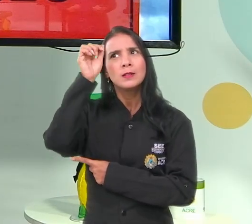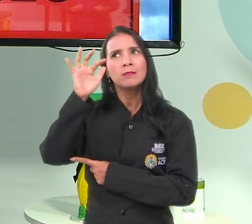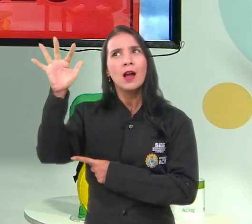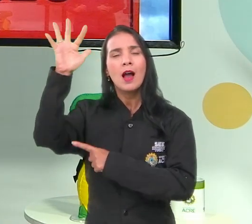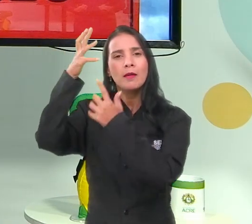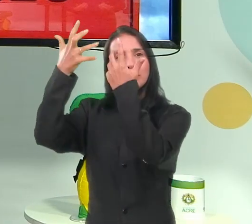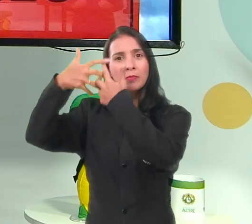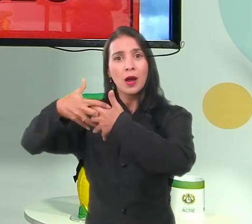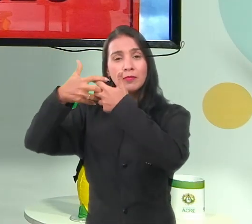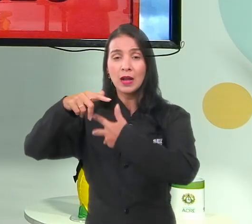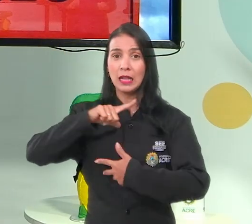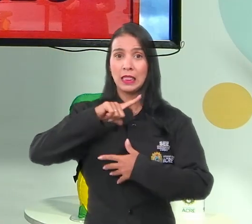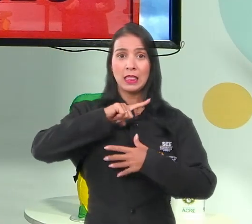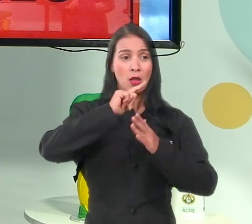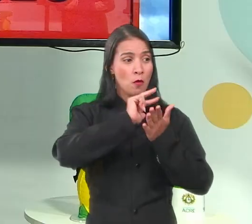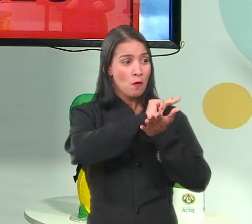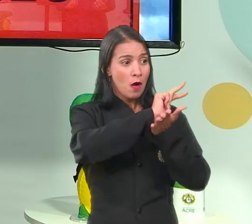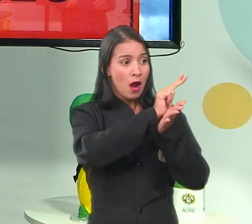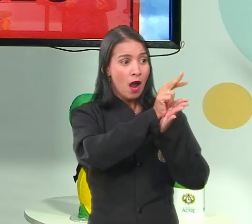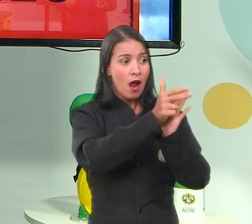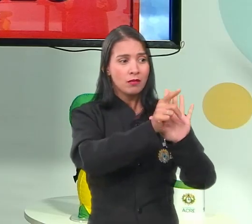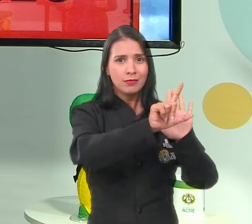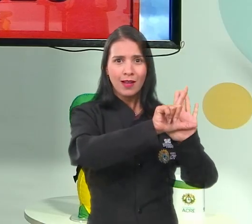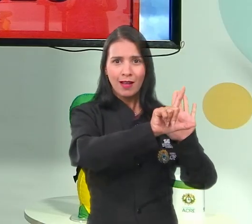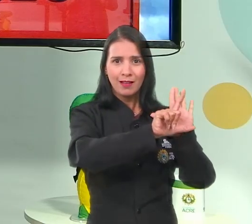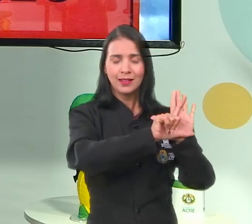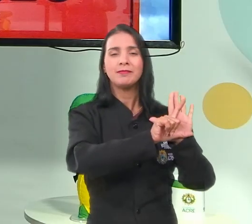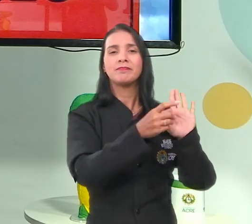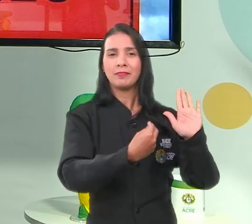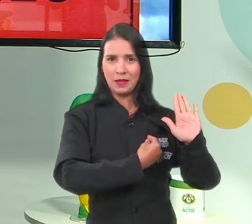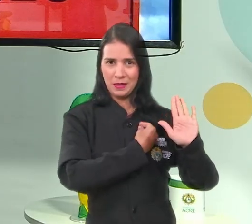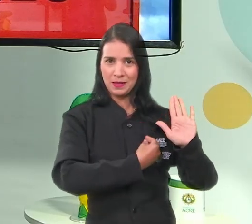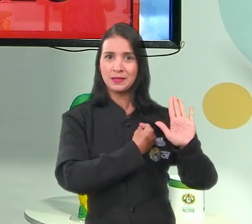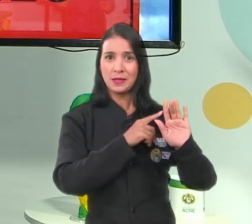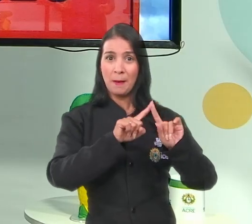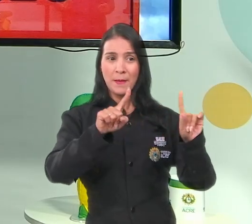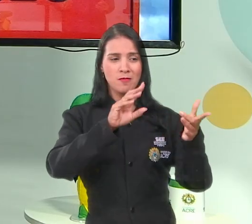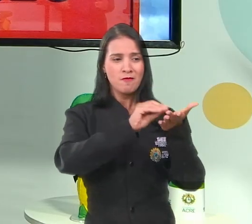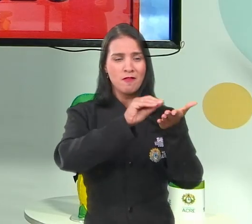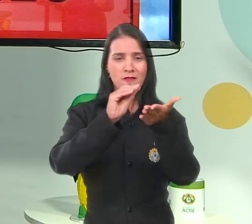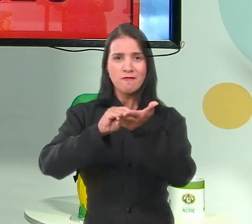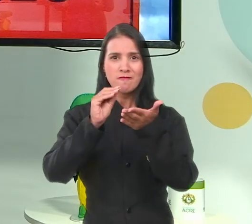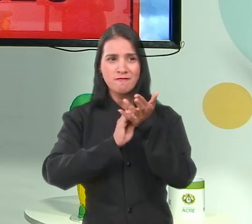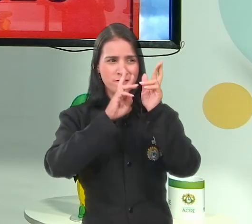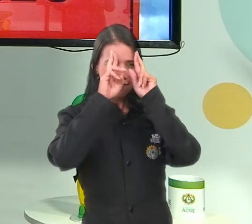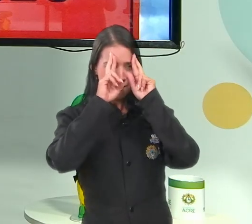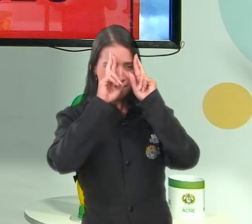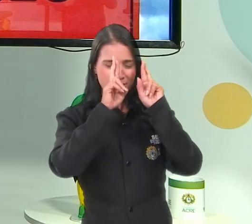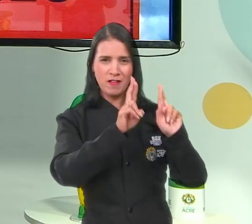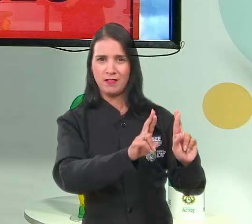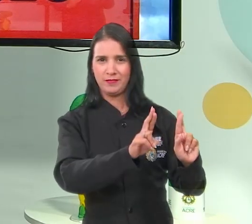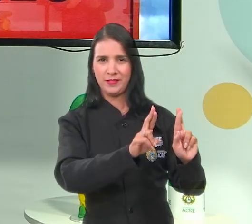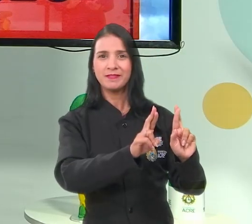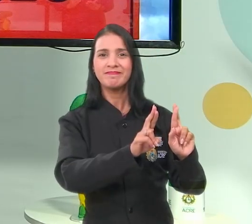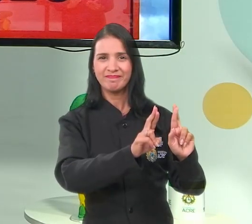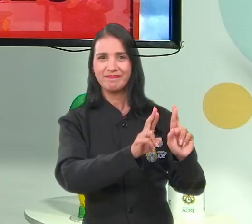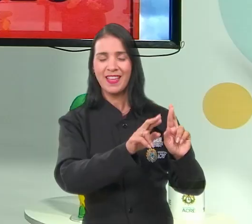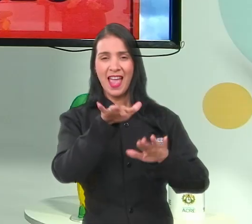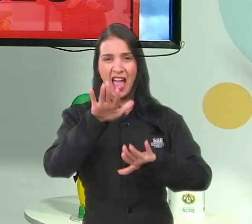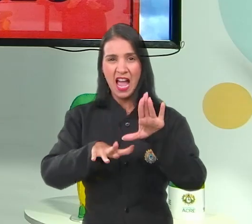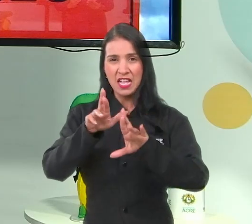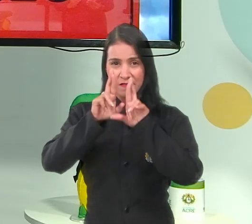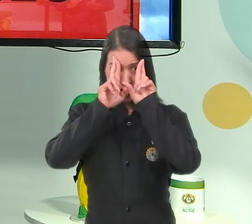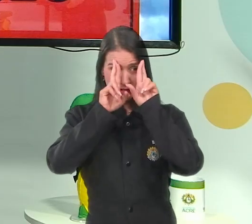as leis existentes, existe toda uma falta de respeito em relação a outra